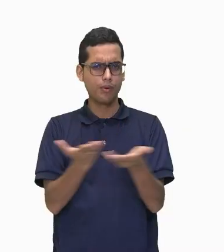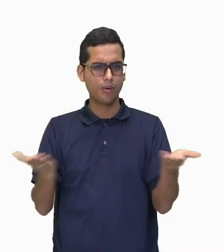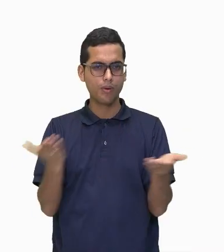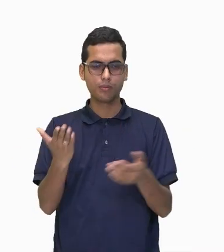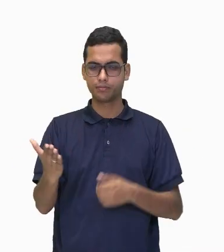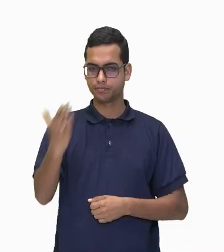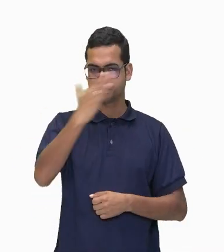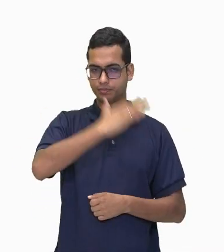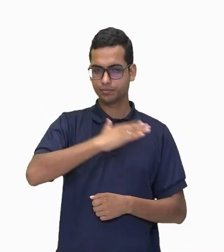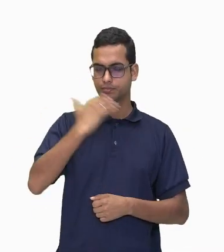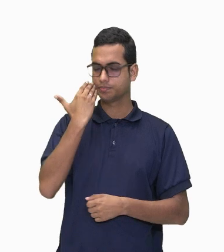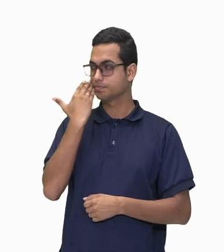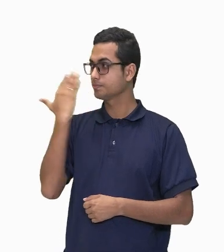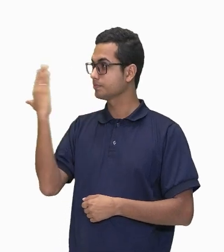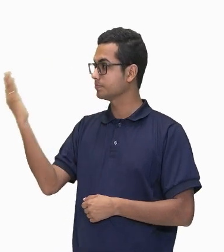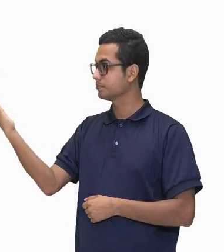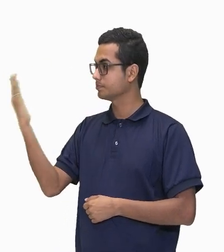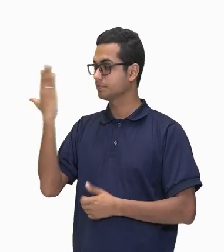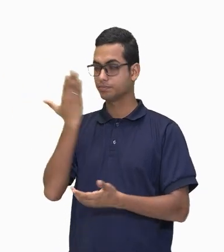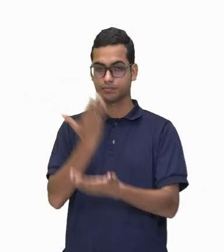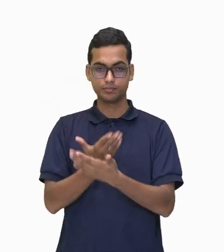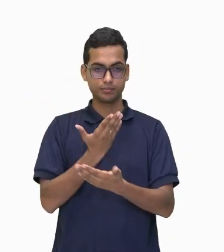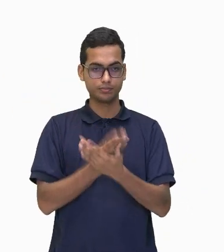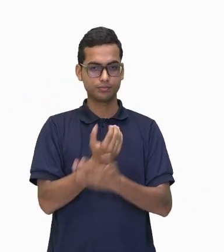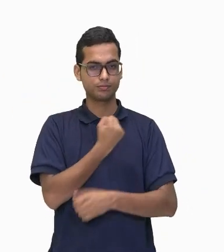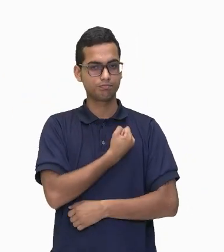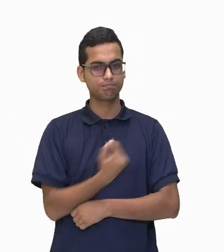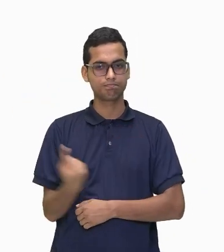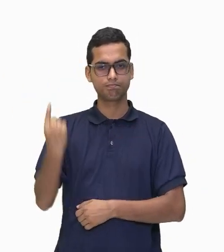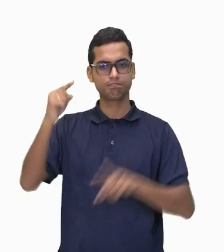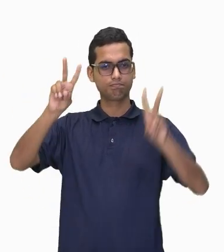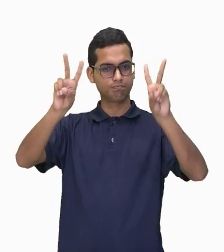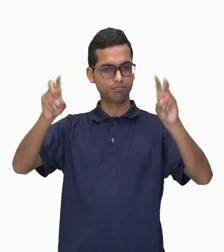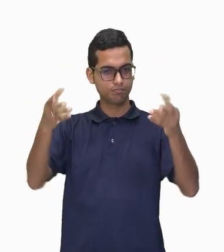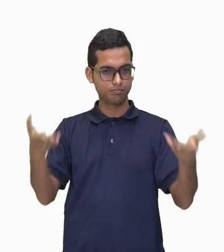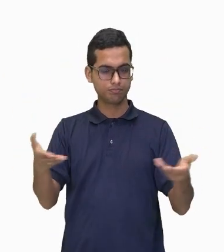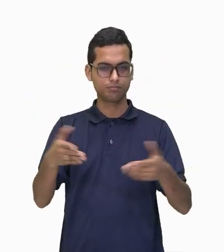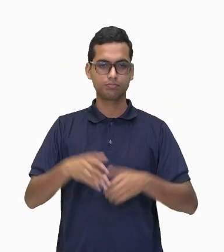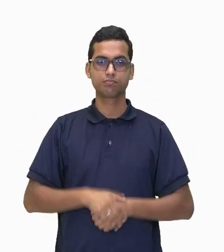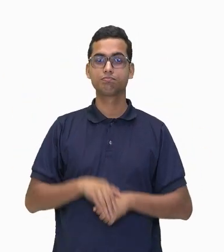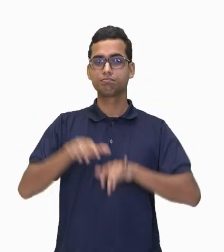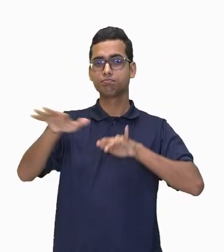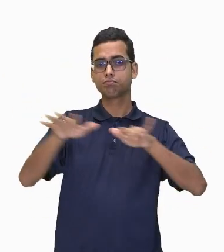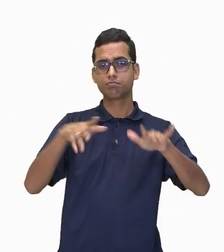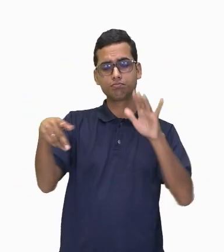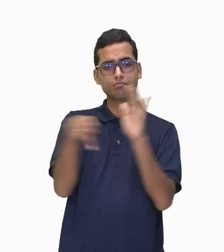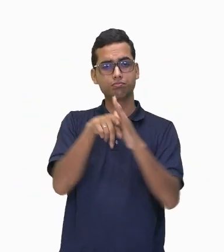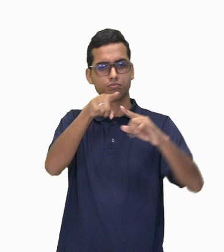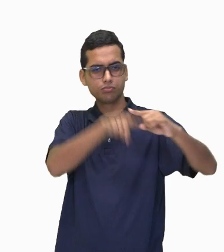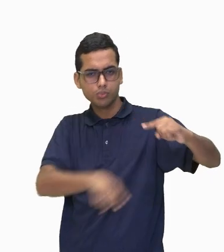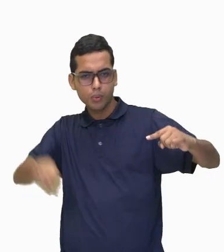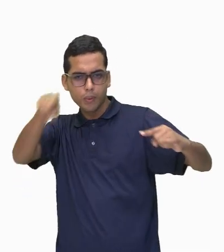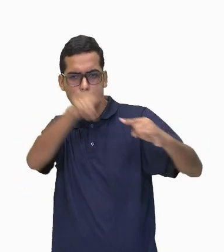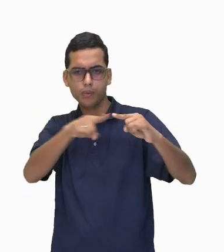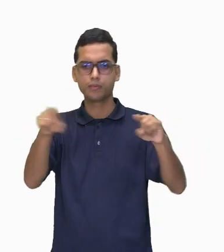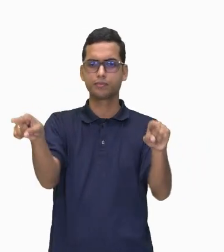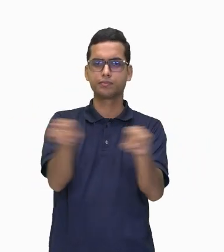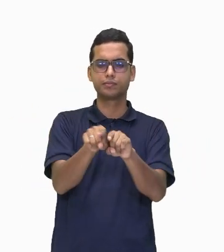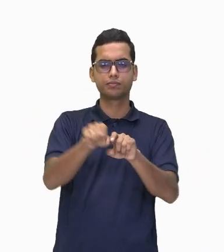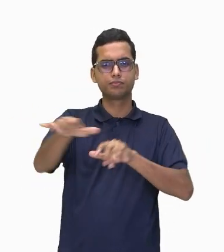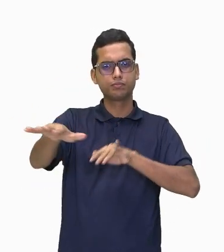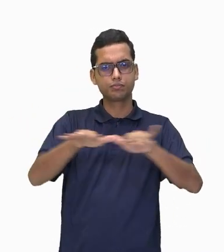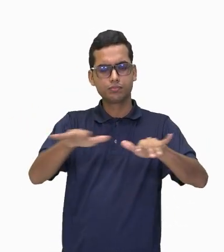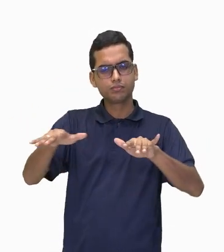lá conferir? Olha lá, aula 1, objeto de conhecimento. Movimento circular e o